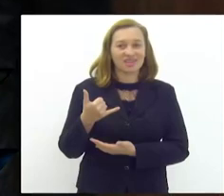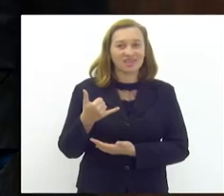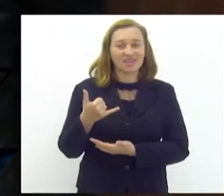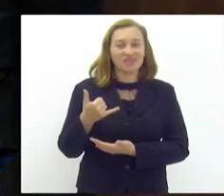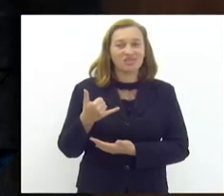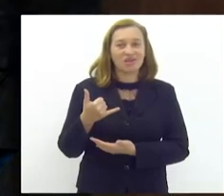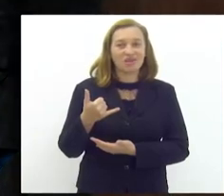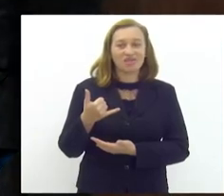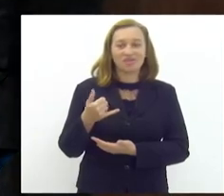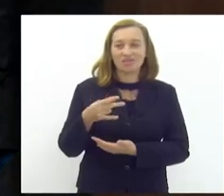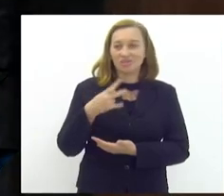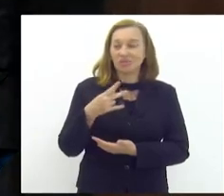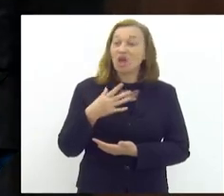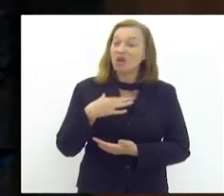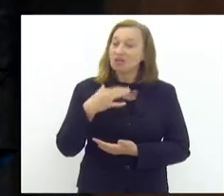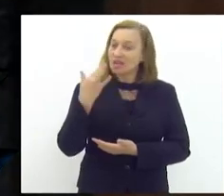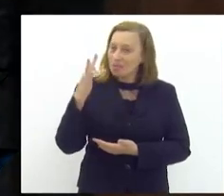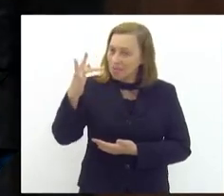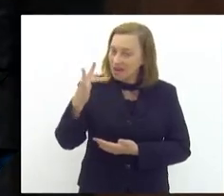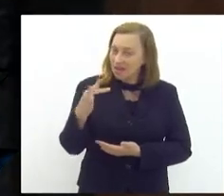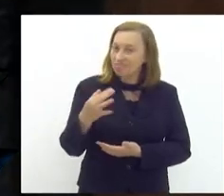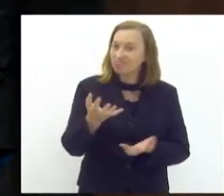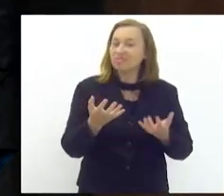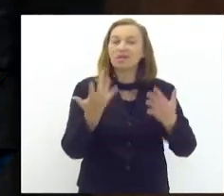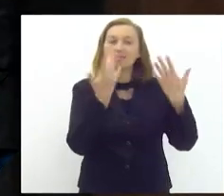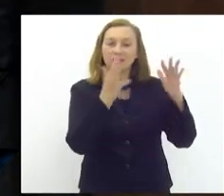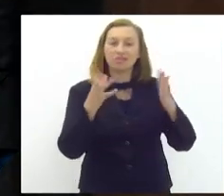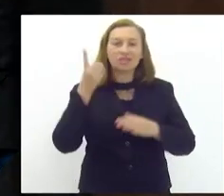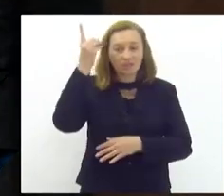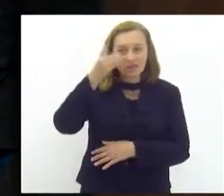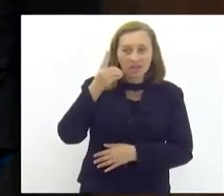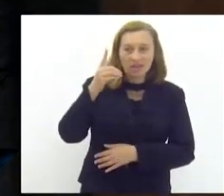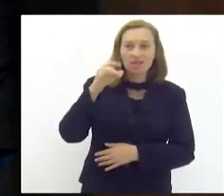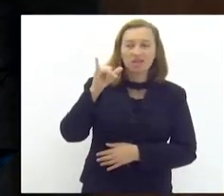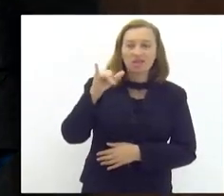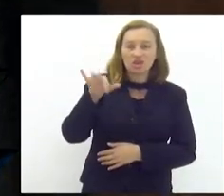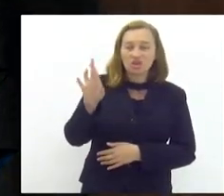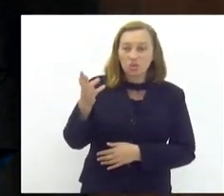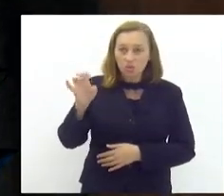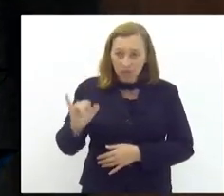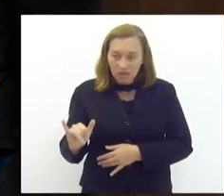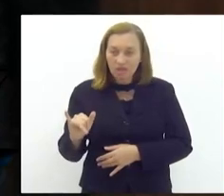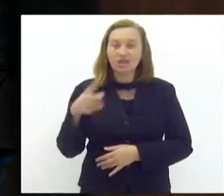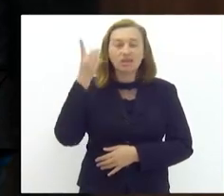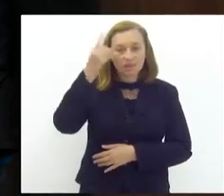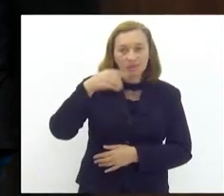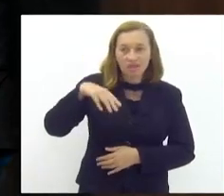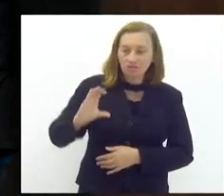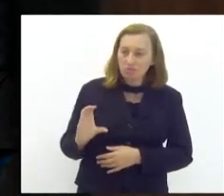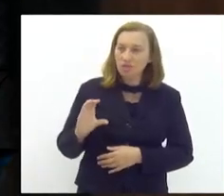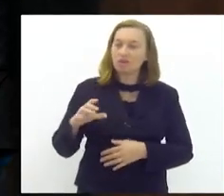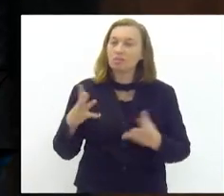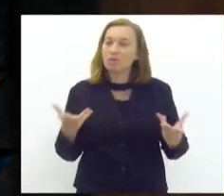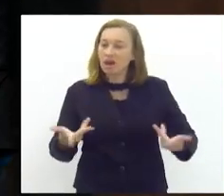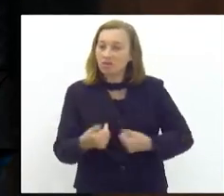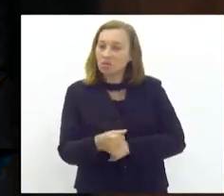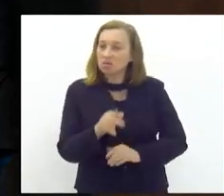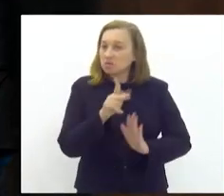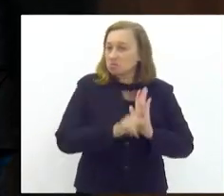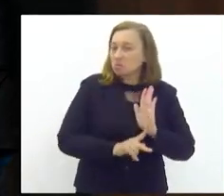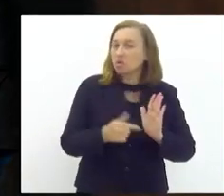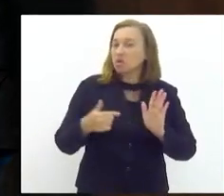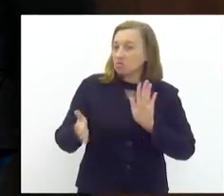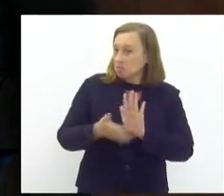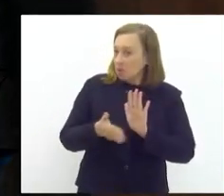eu vou ser muito brava eu queria primeiro parabenizar o deputado de ouro e deputado Carlos Smith pelo excelente projeto eu tô